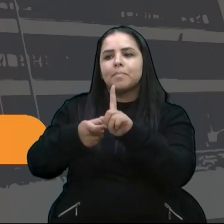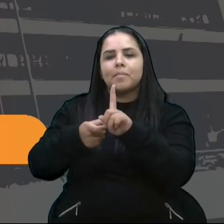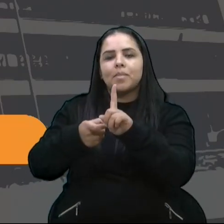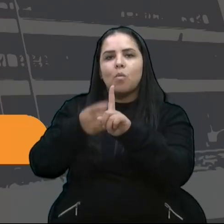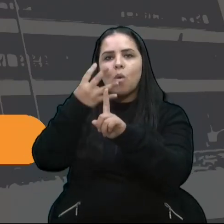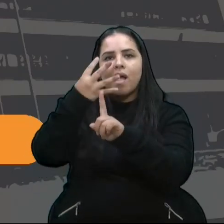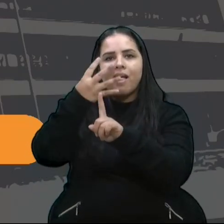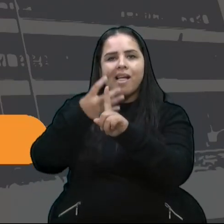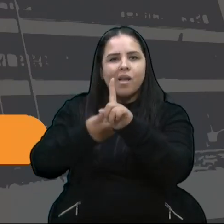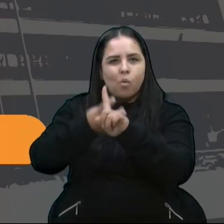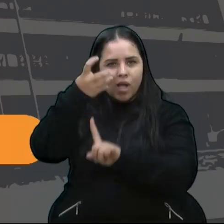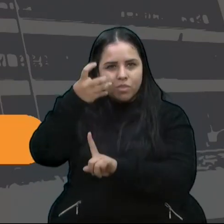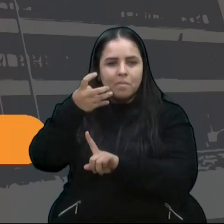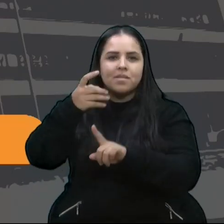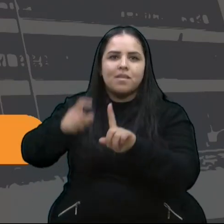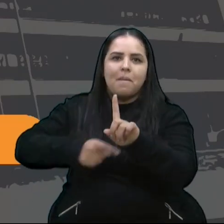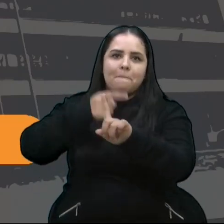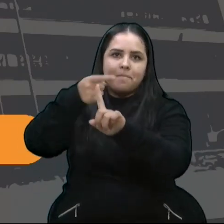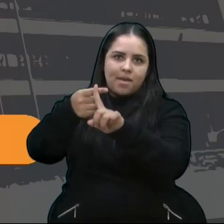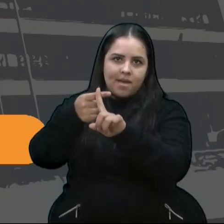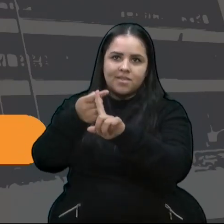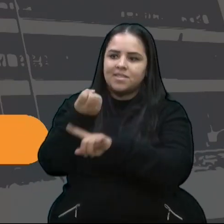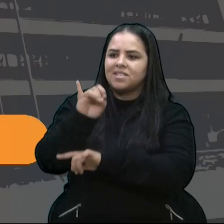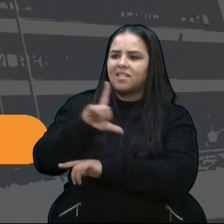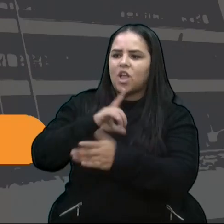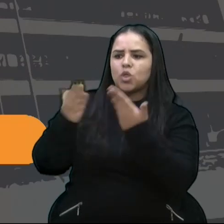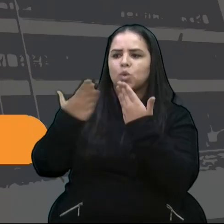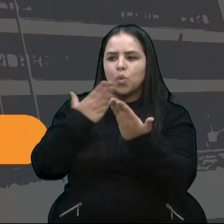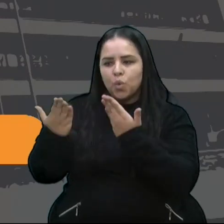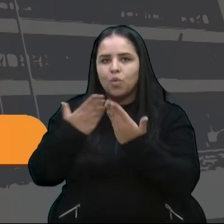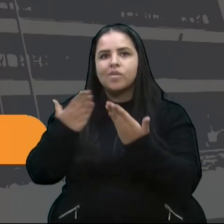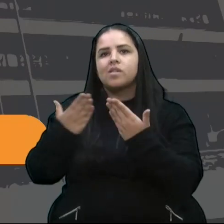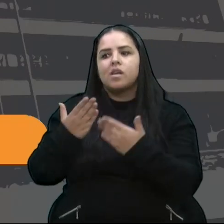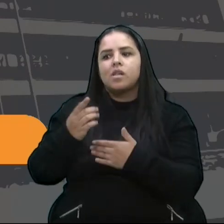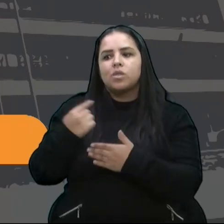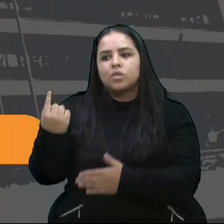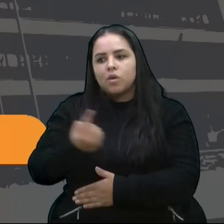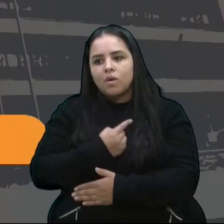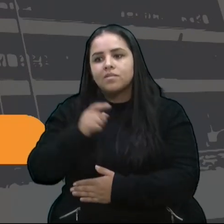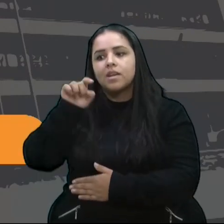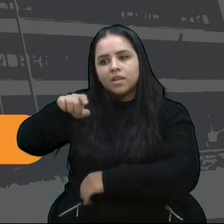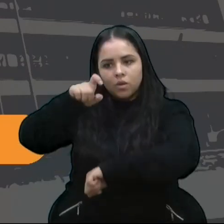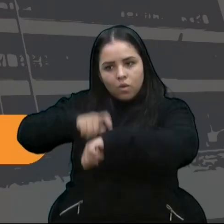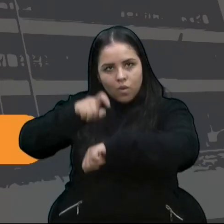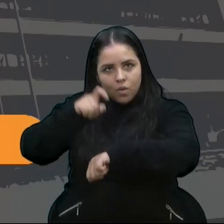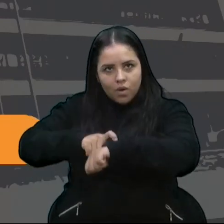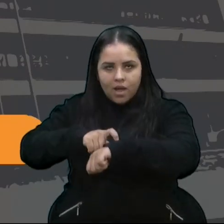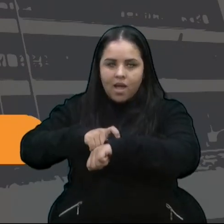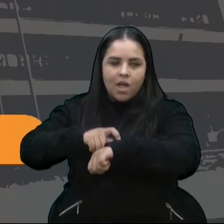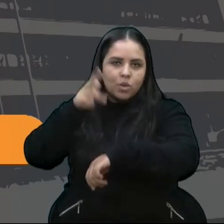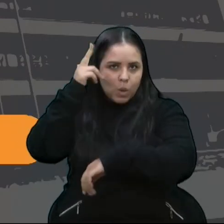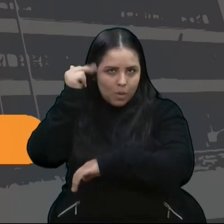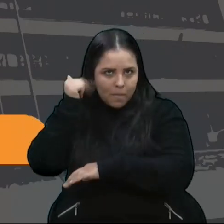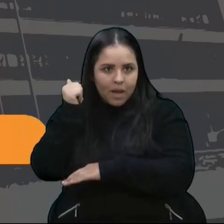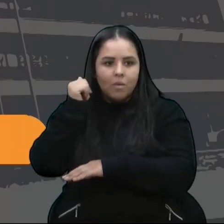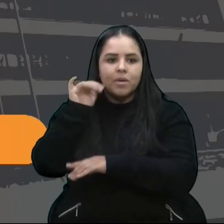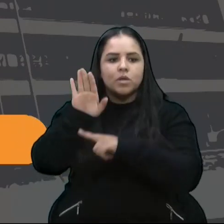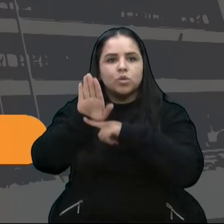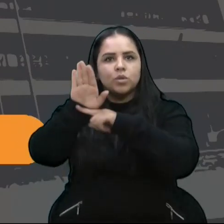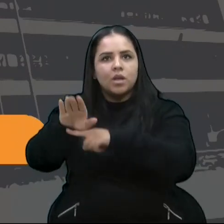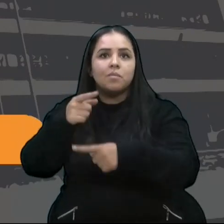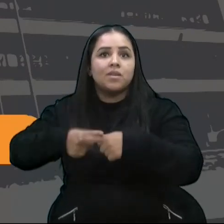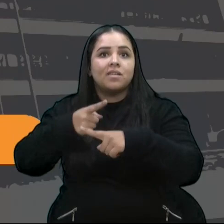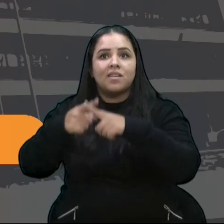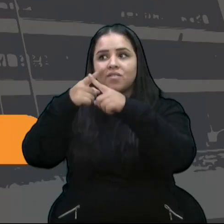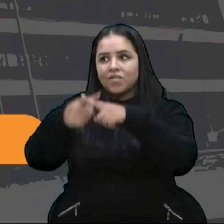Então, qualquer dúvida que eles tivessem, a gente estava ali a postos em horário comercial para poder ir tirando, porque às vezes quando você mete